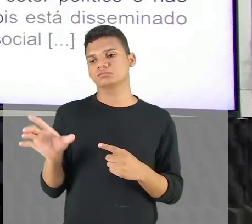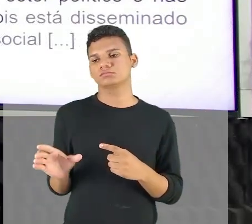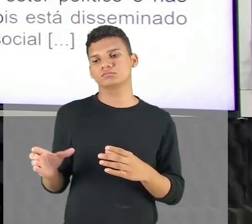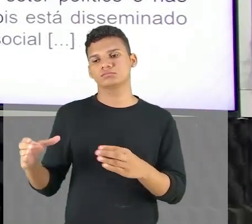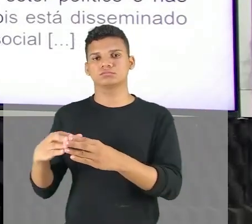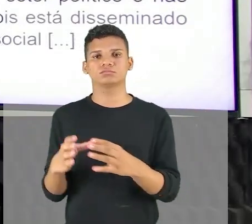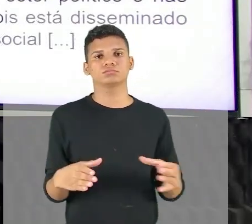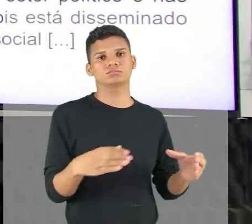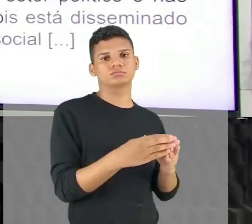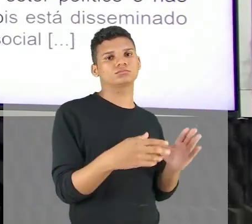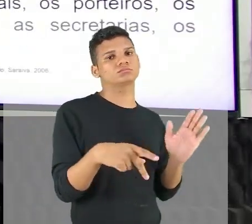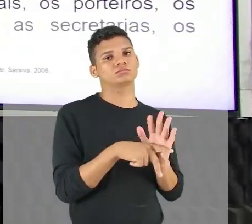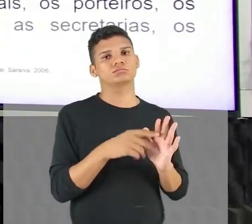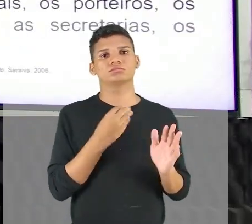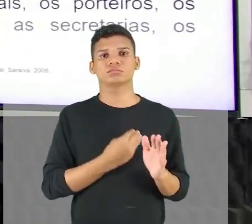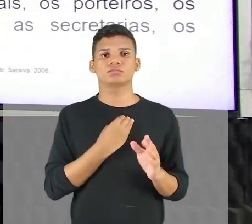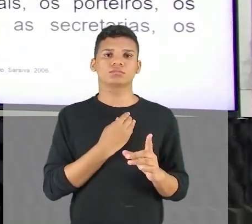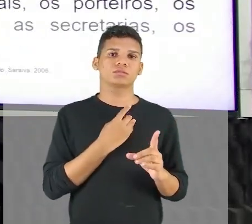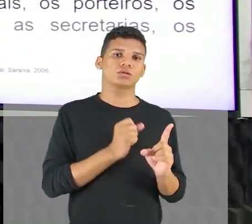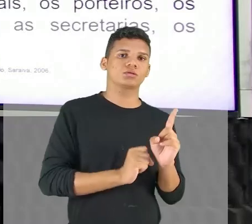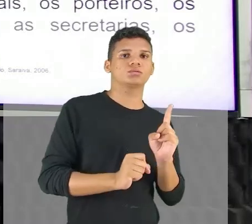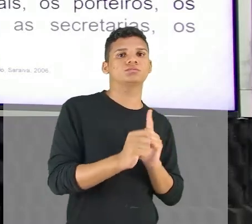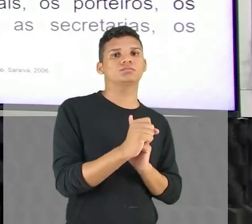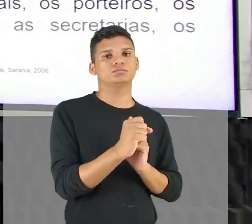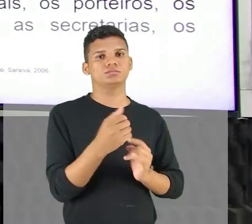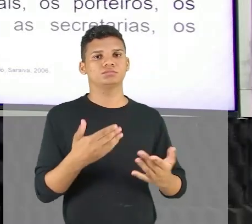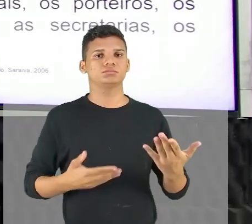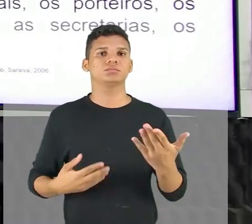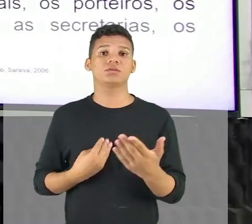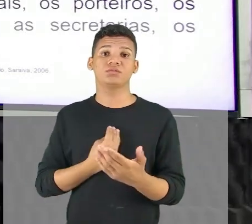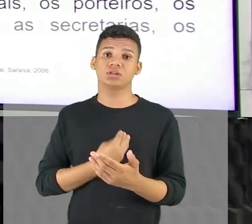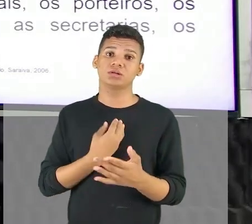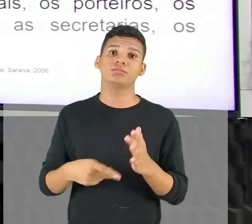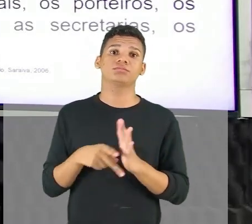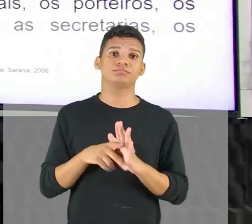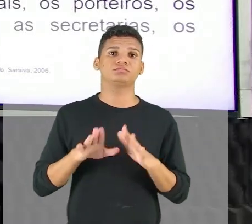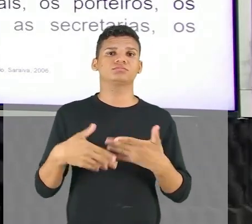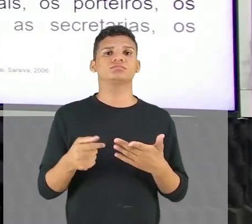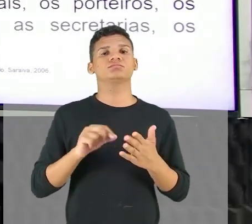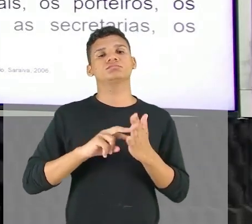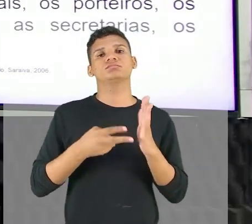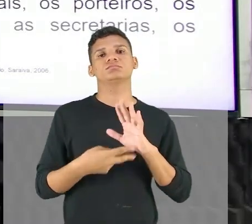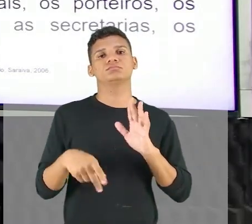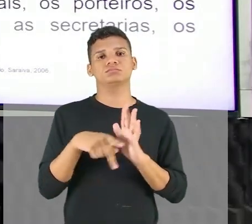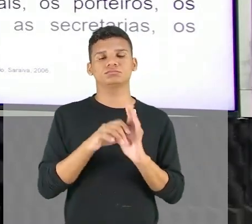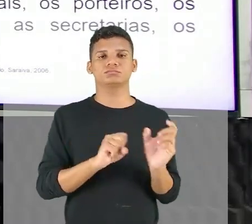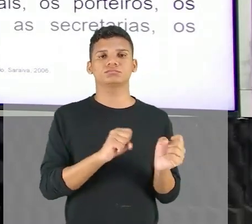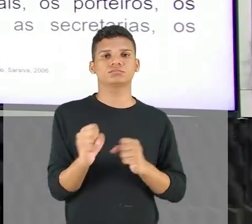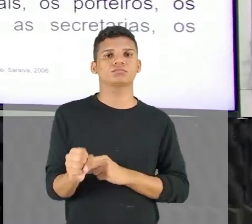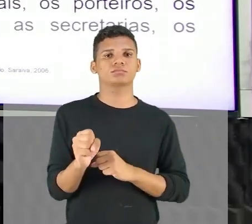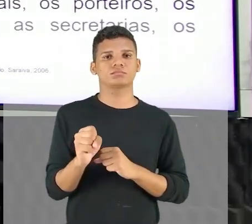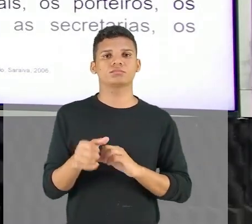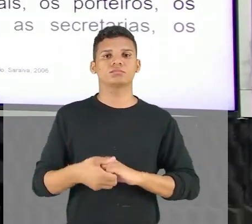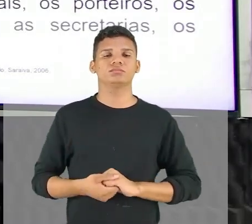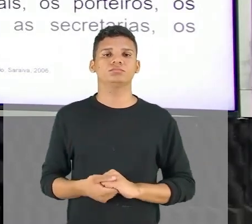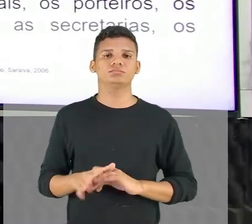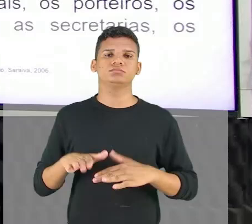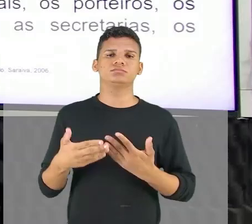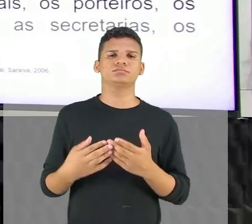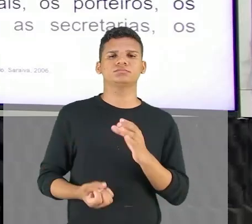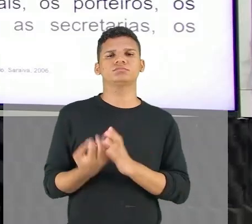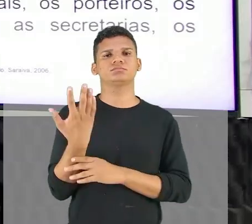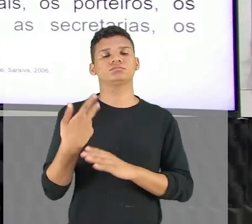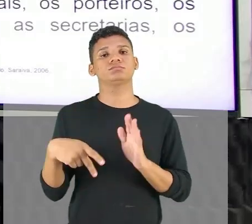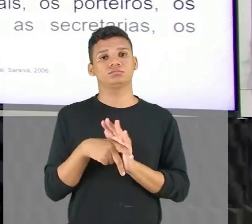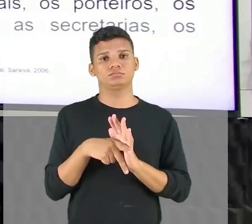âmbitos da sociedade, da vida social. E o poder fragmentou-se em micropoderes, tornou-se muito